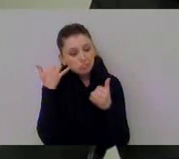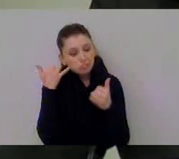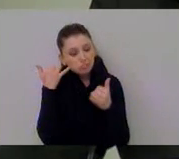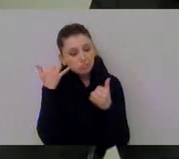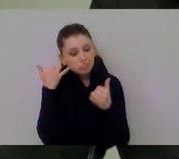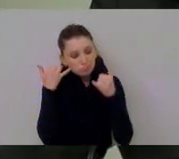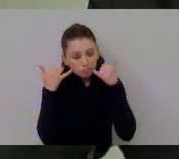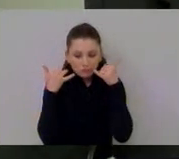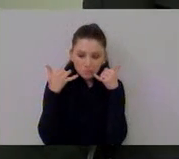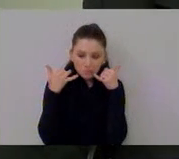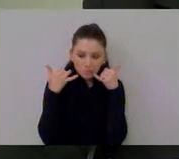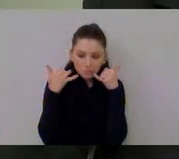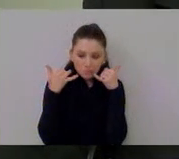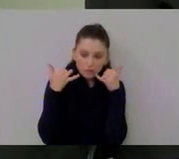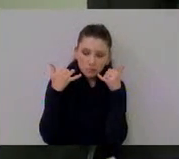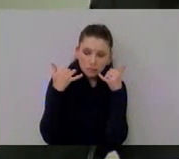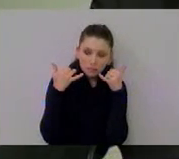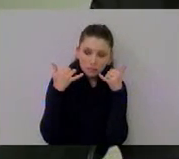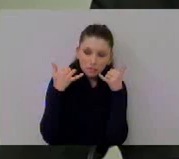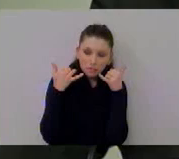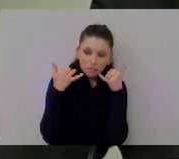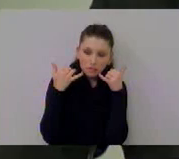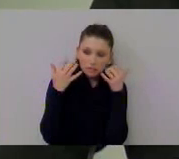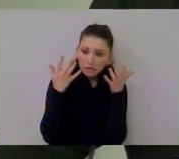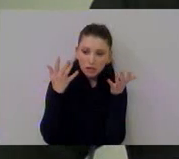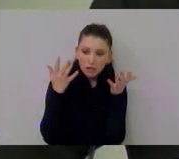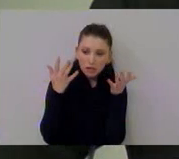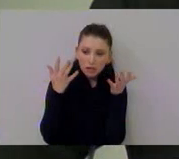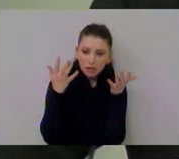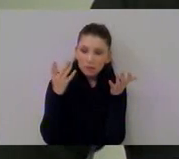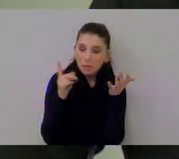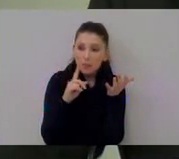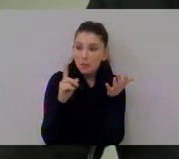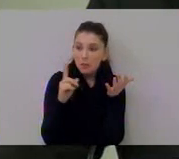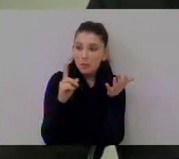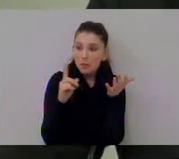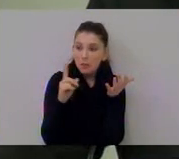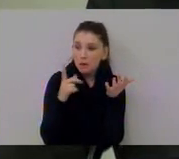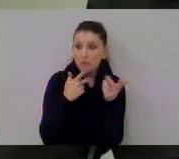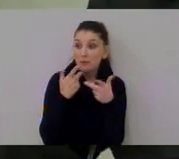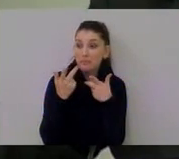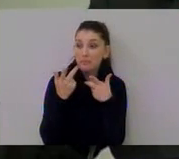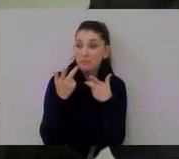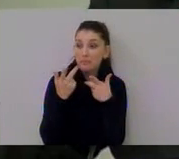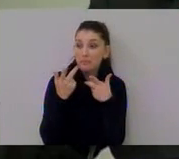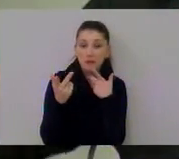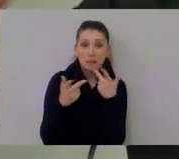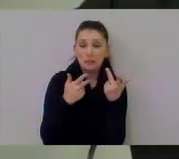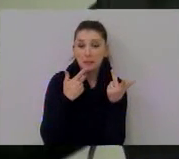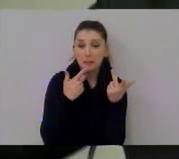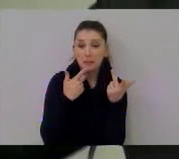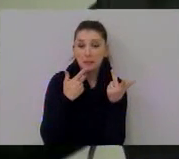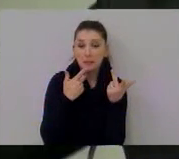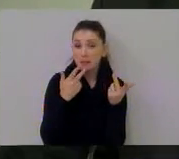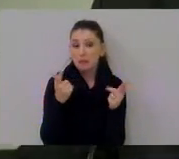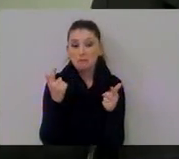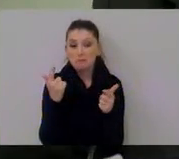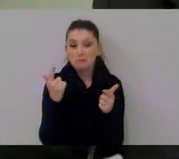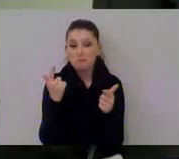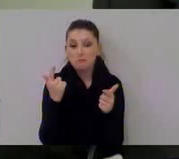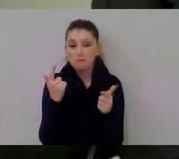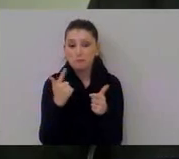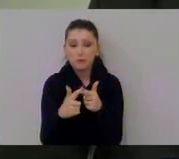não exteriorizasse, porque o hospital já tem tantas coisas que